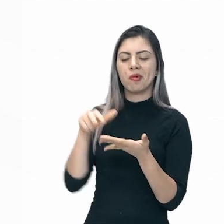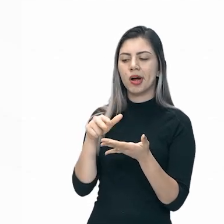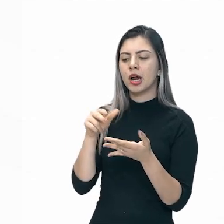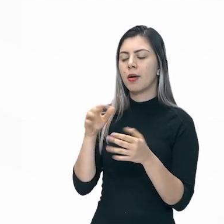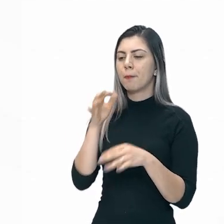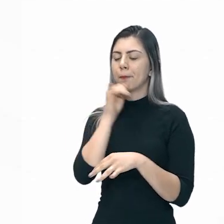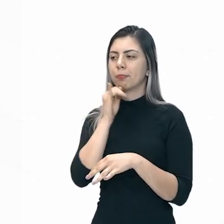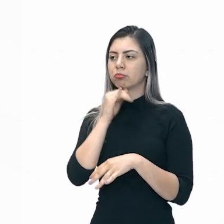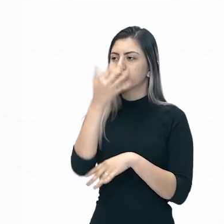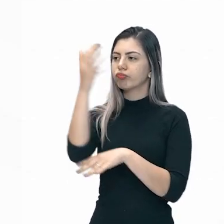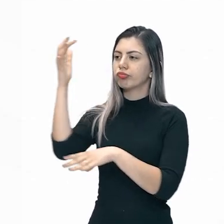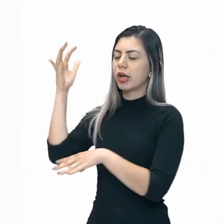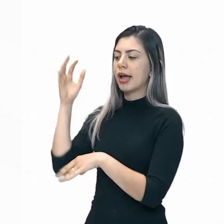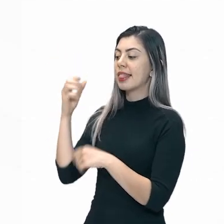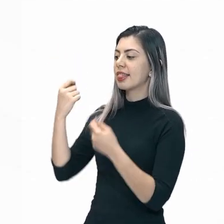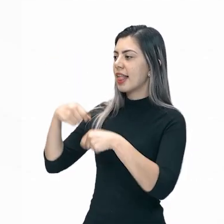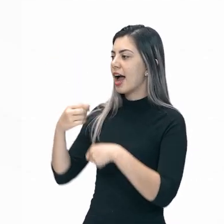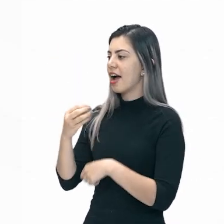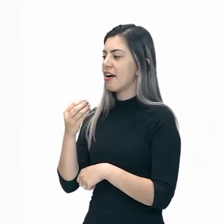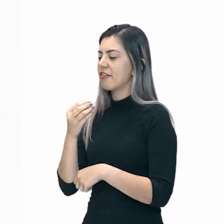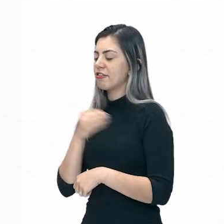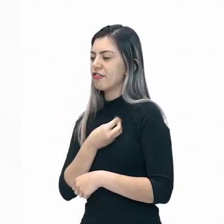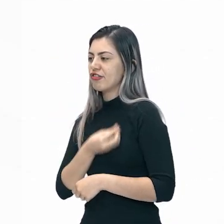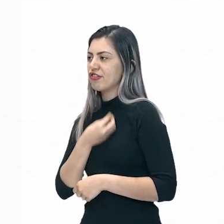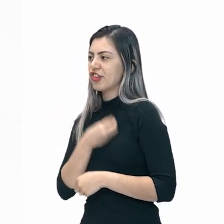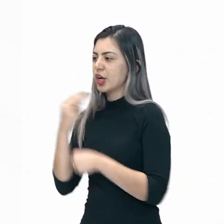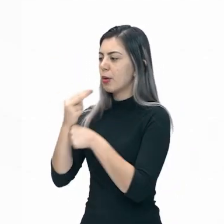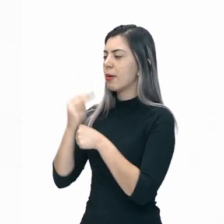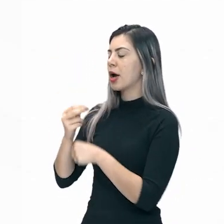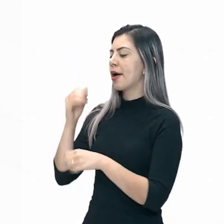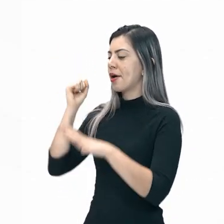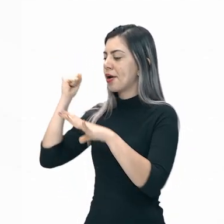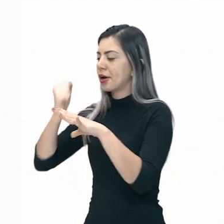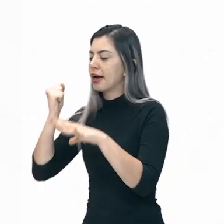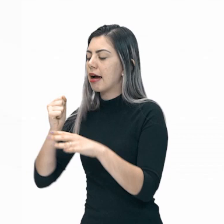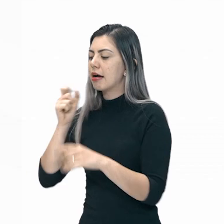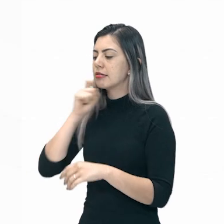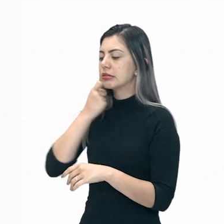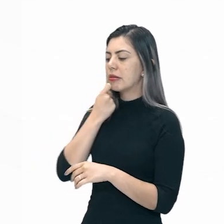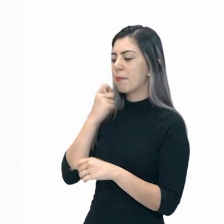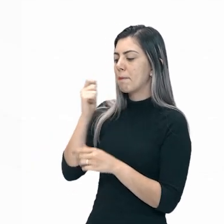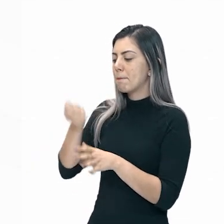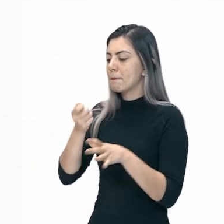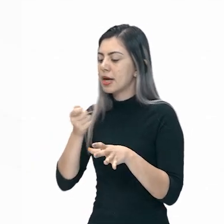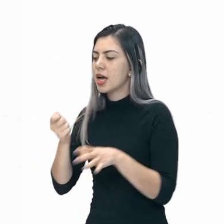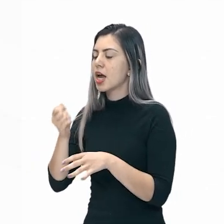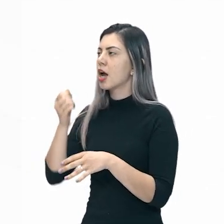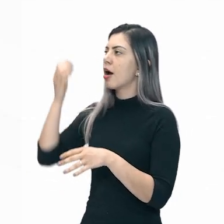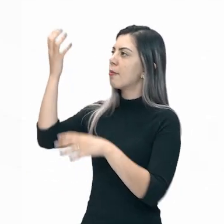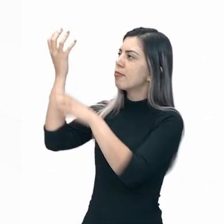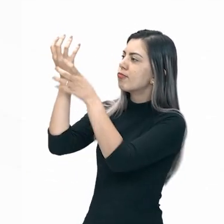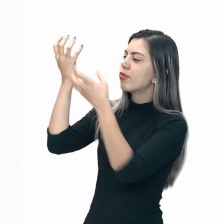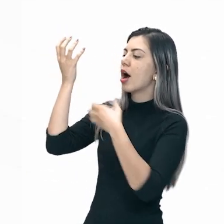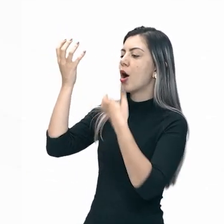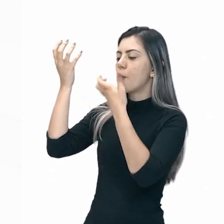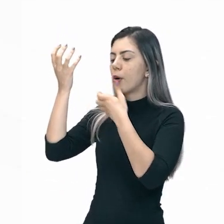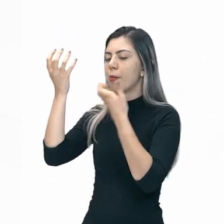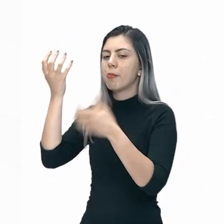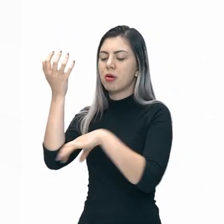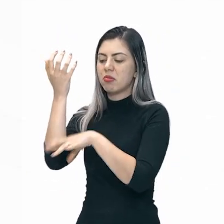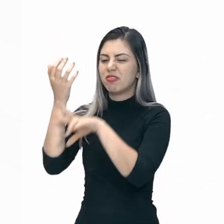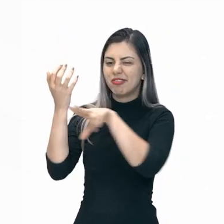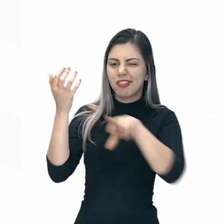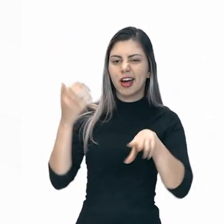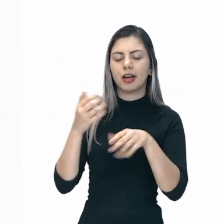era necessário para sustentar a vida por meio da caça, da pesca, da coleta de frutos, sementes e